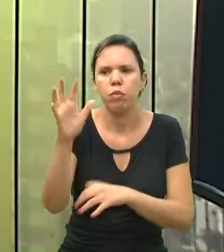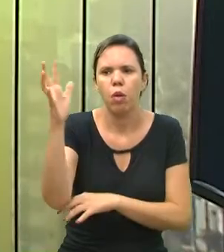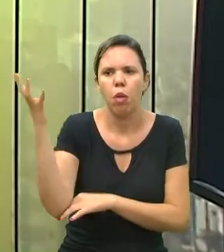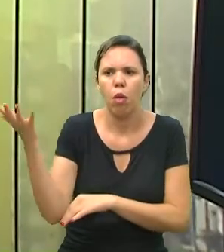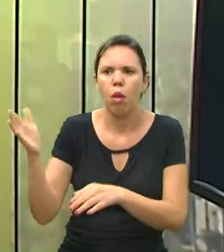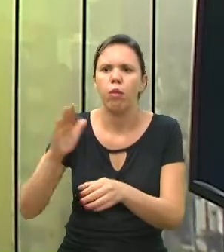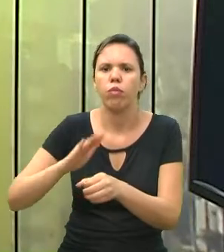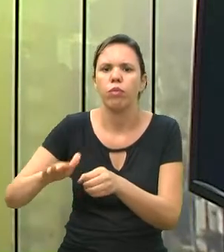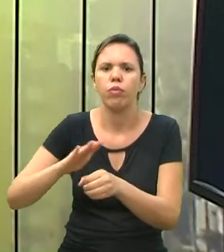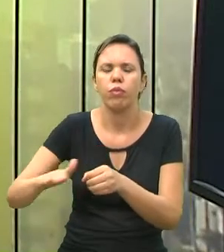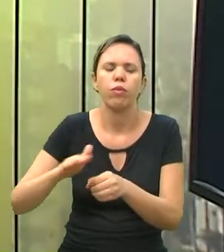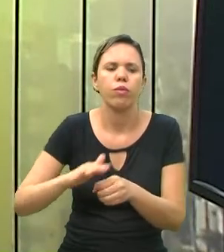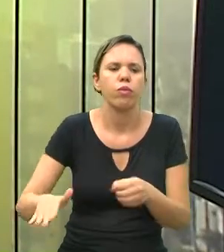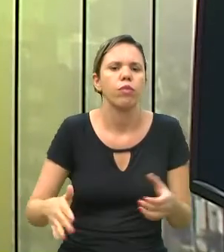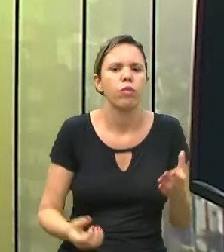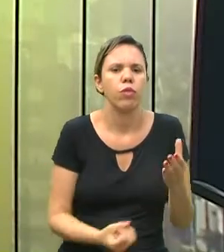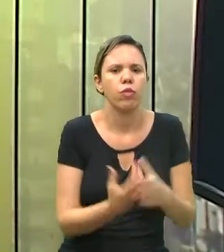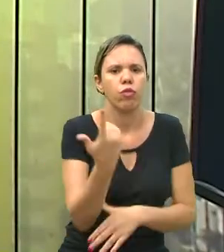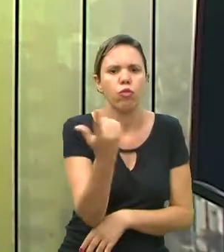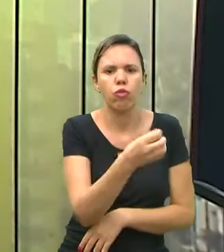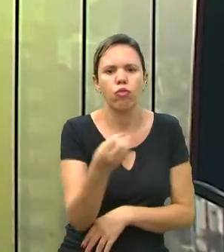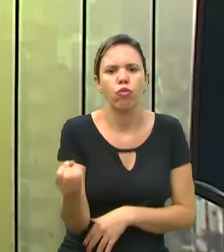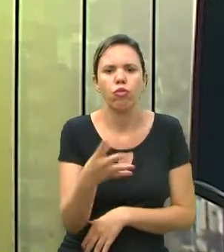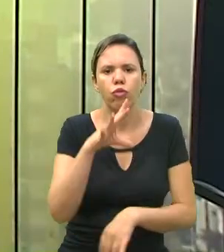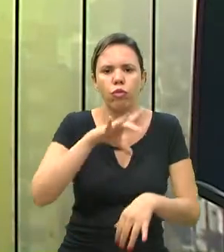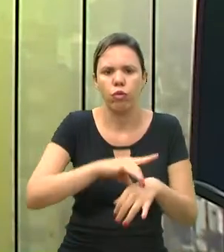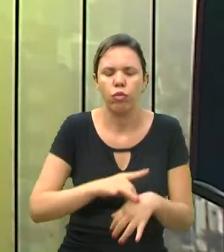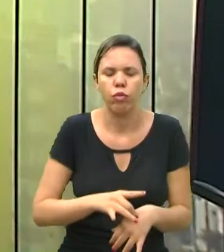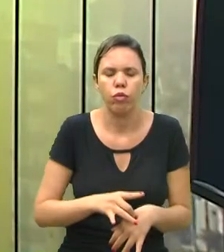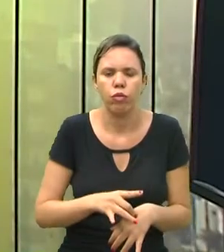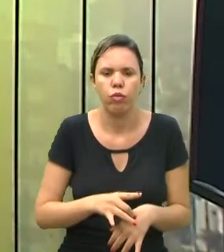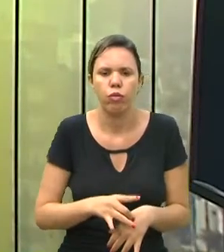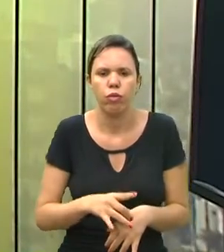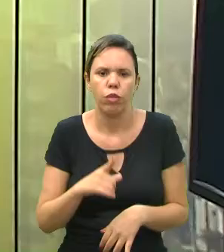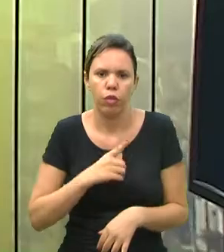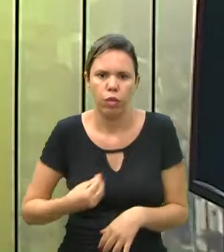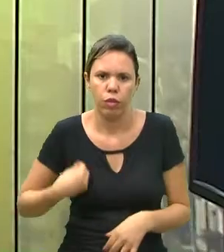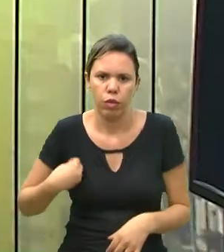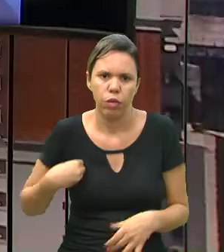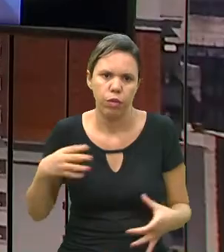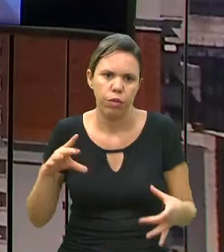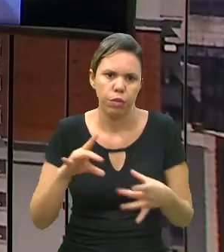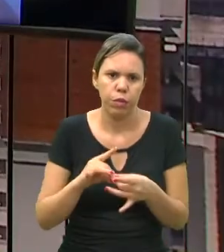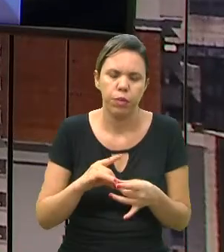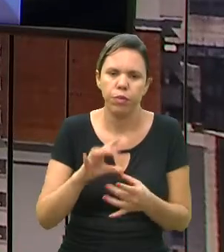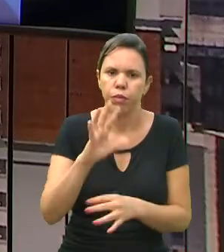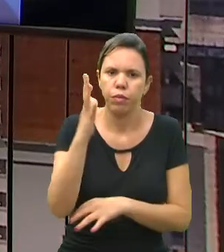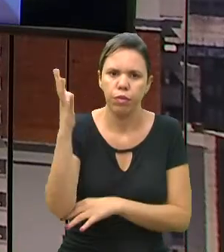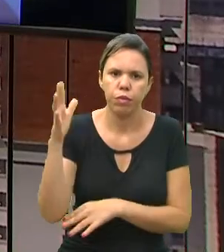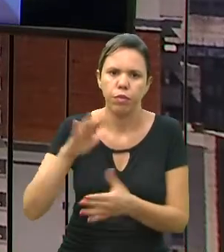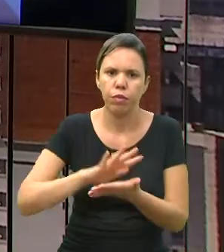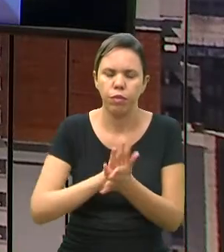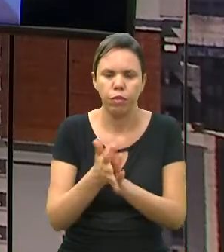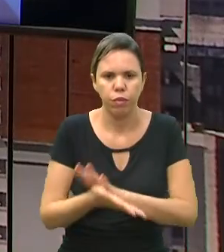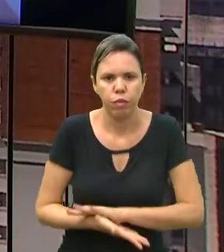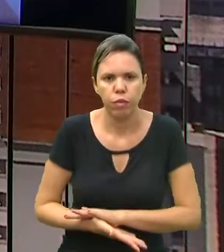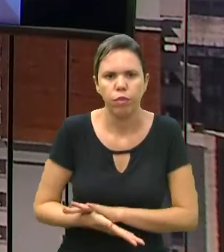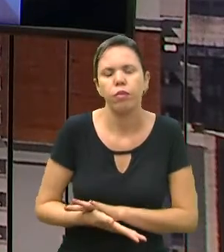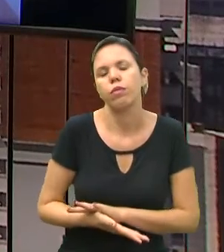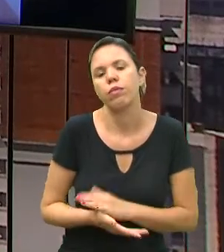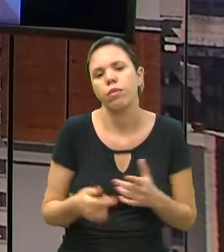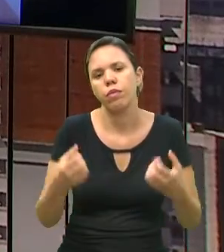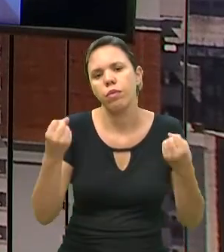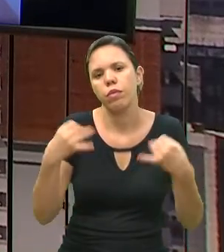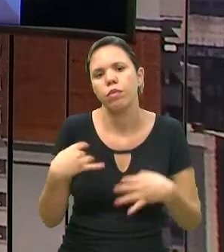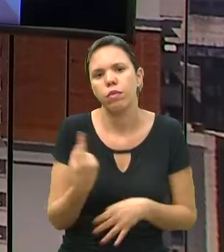florestais se relacionam com o surgimento de novas doenças, né? Ou seja, existiria uma relação entre desmatamento e